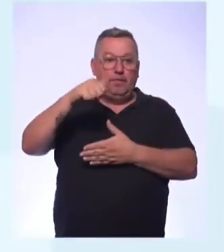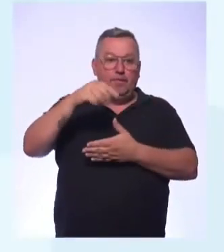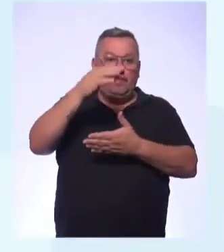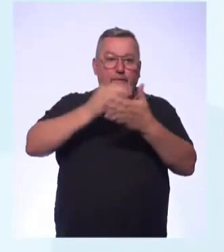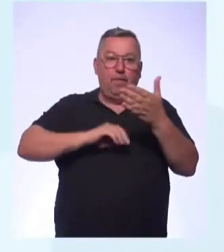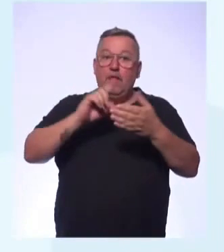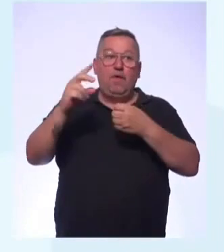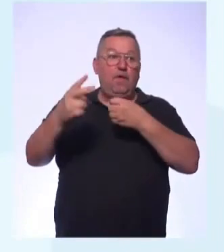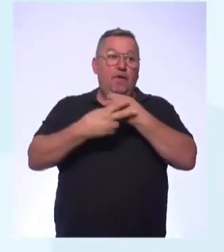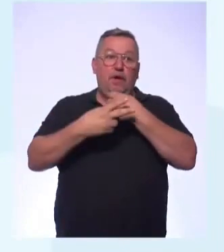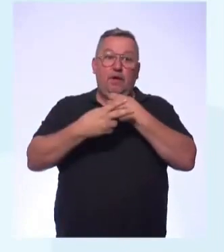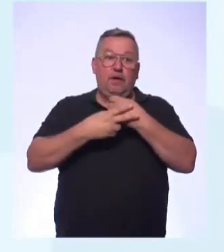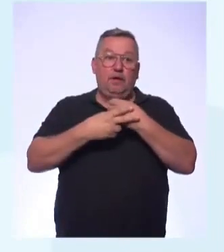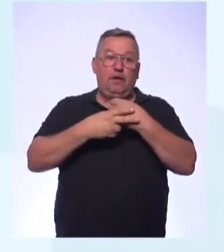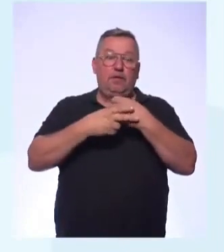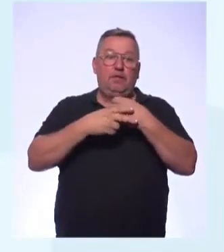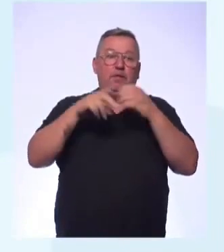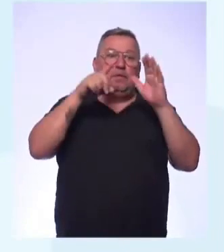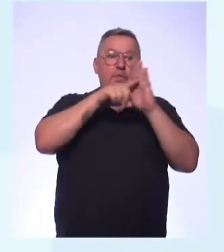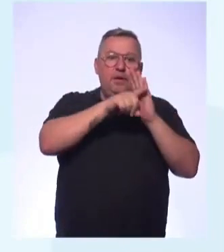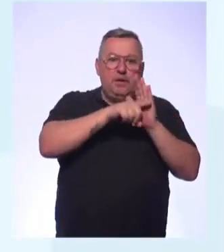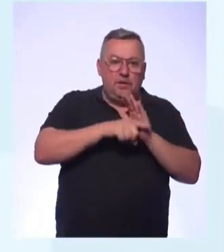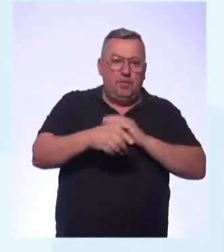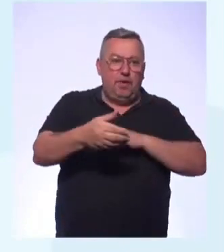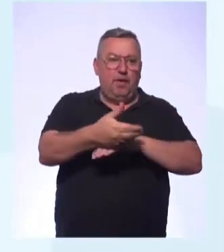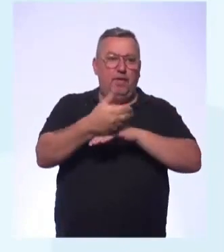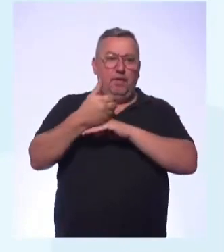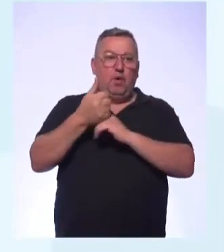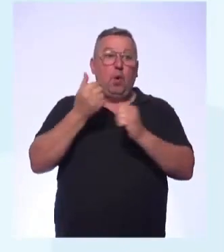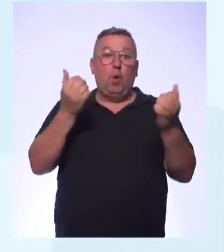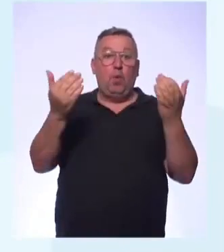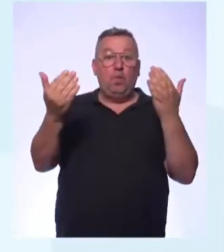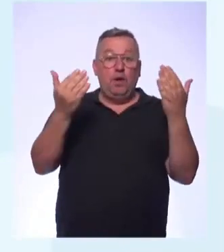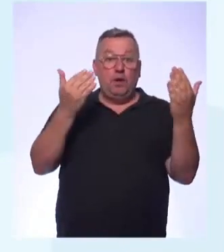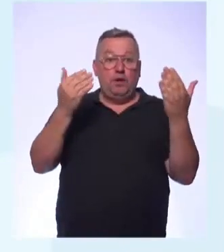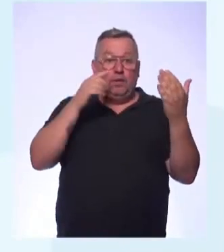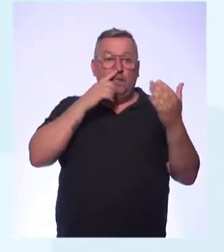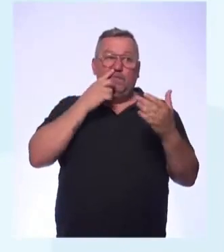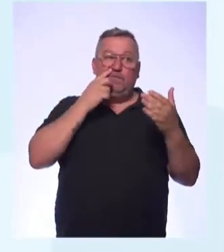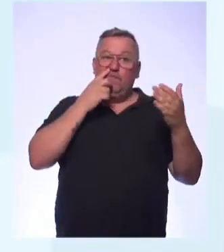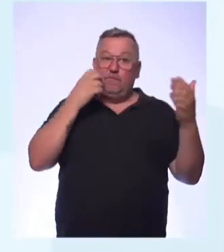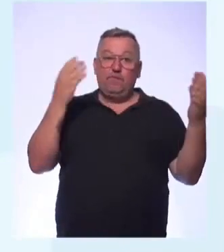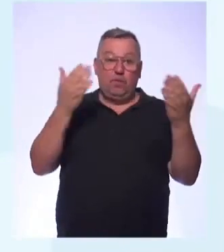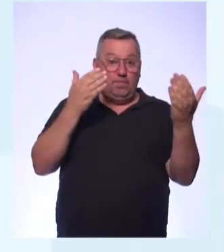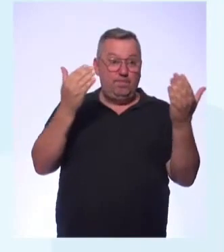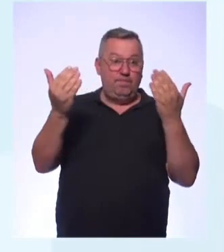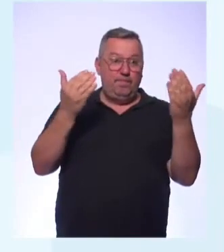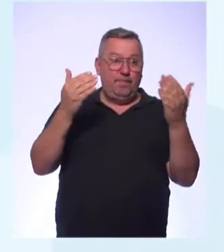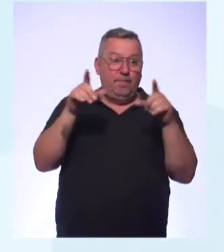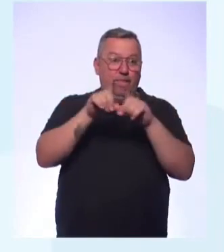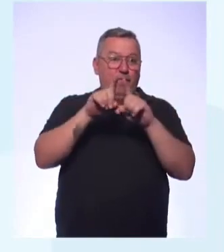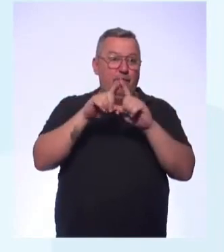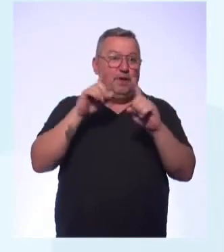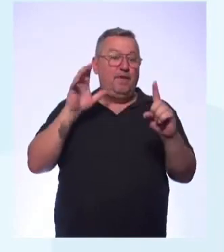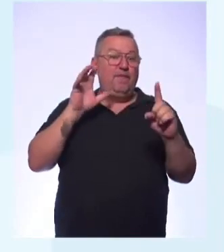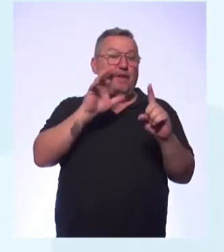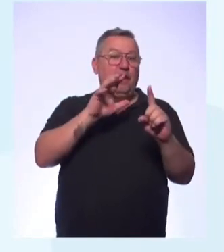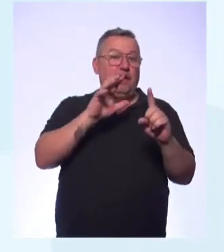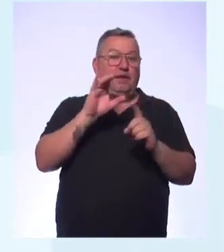não verbais por meio de, novamente, levantamentos prévios. Hoje temos uma comparação e uma novidade